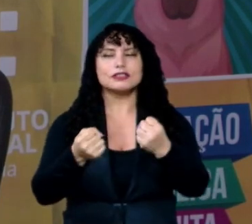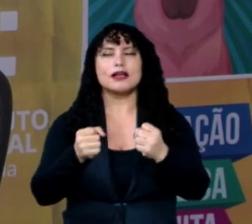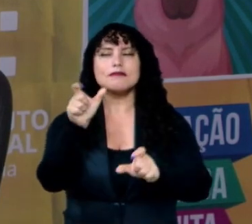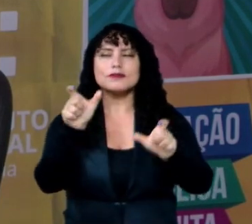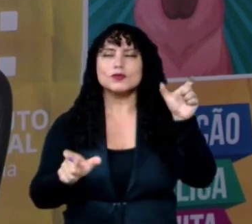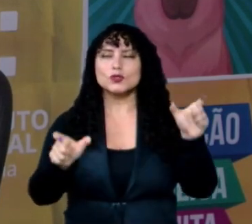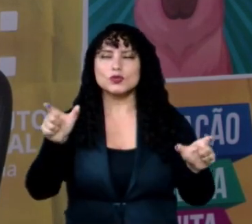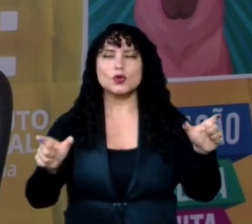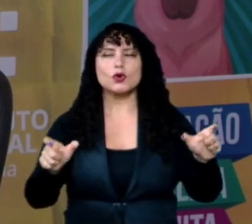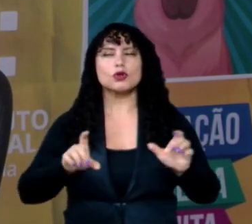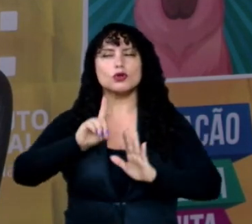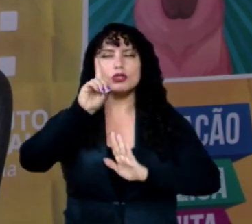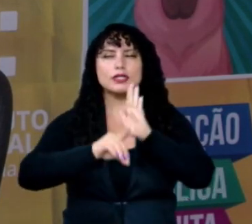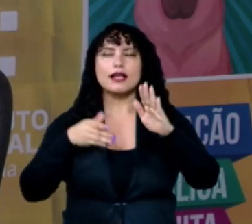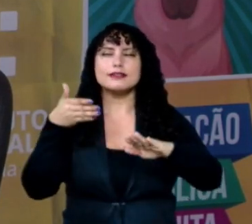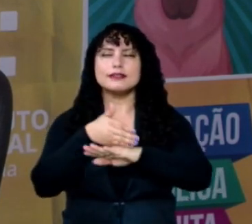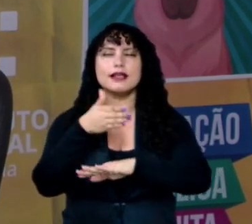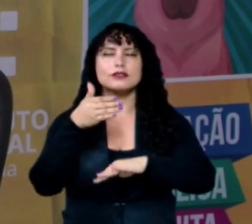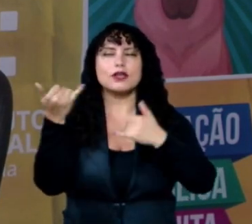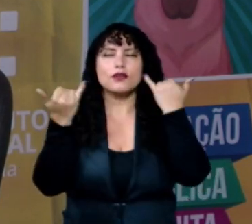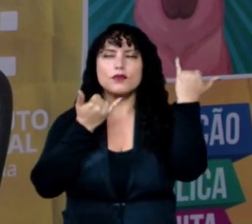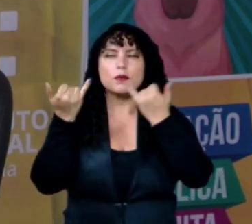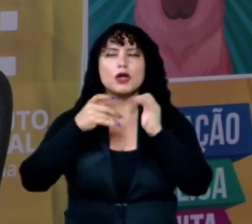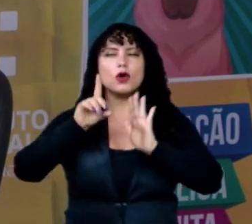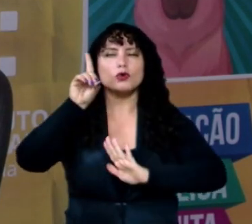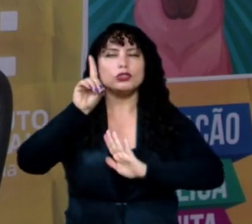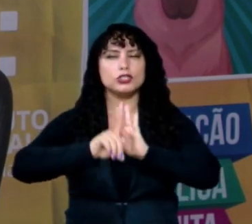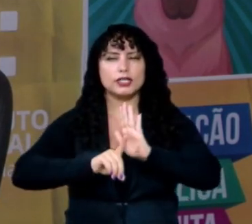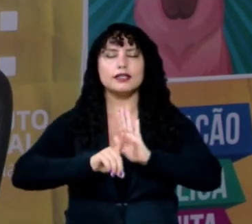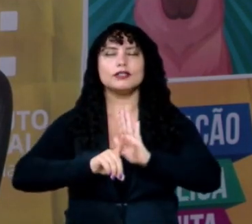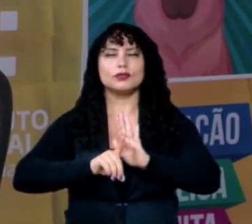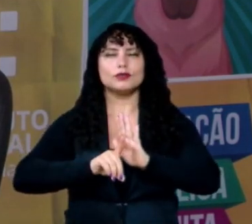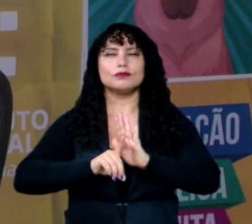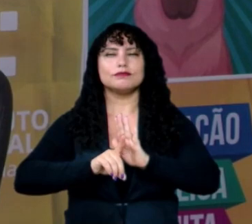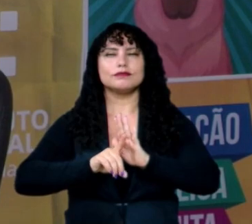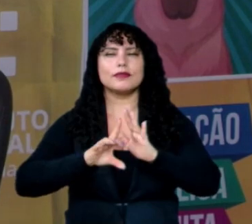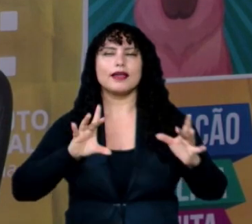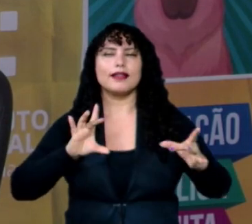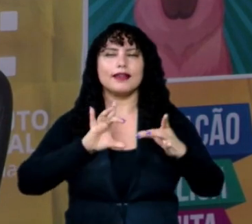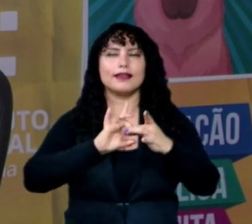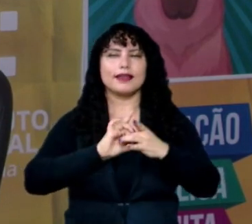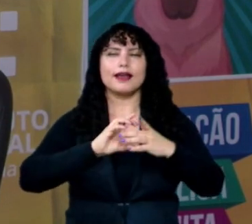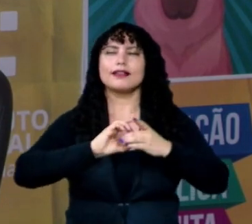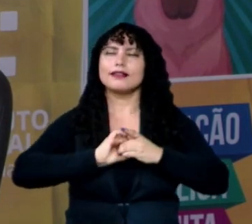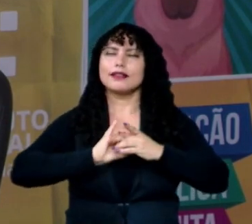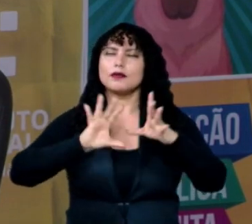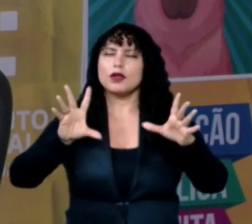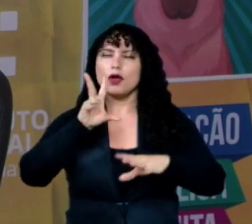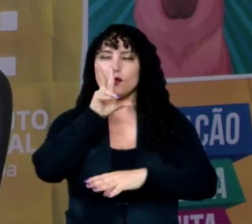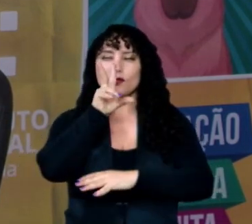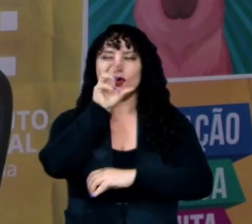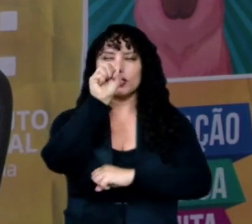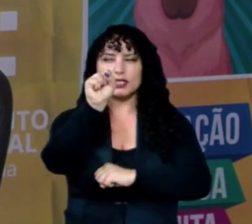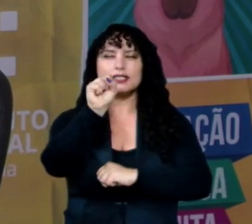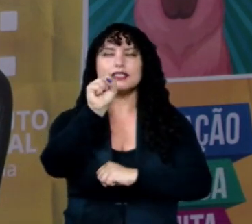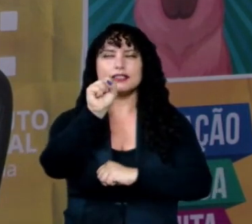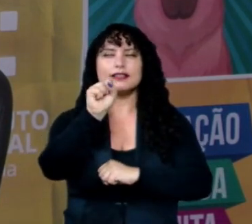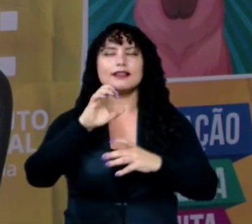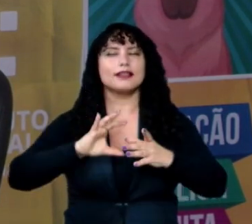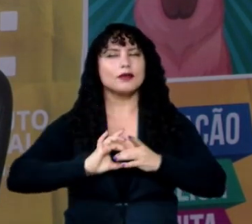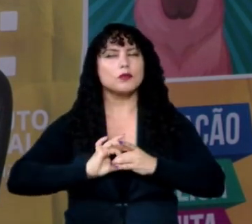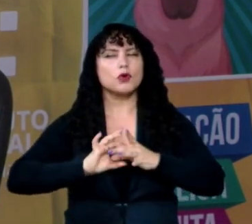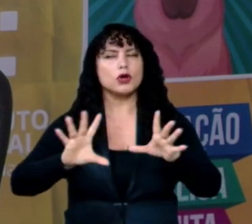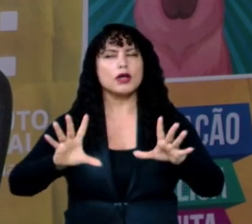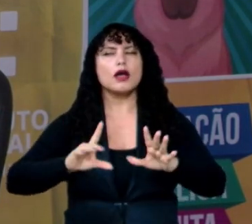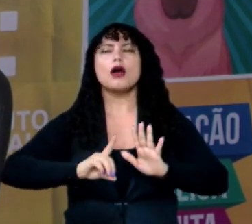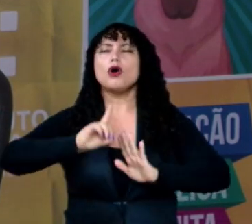cidadão que o direito ao acesso à informação é um direito muito ligado à democracia, ao fortalecimento da democracia,